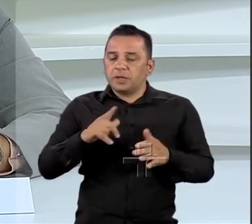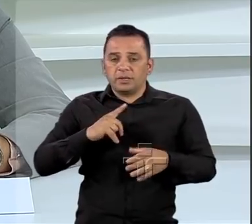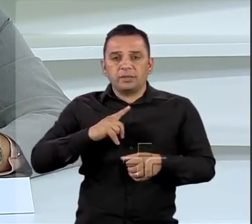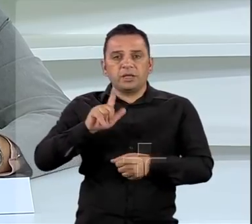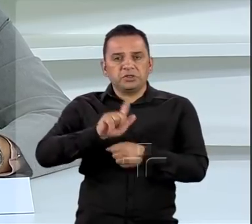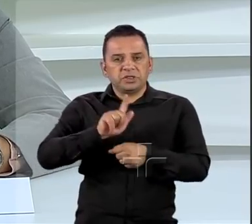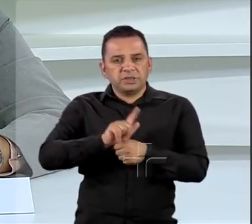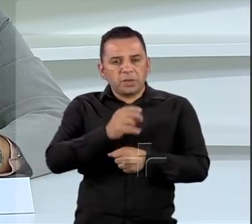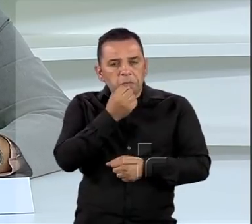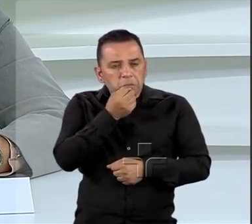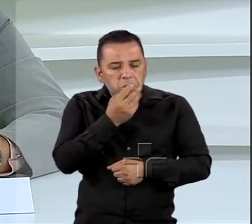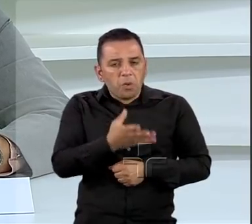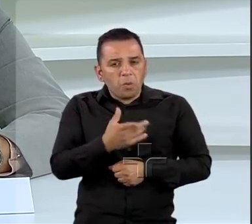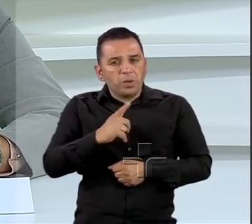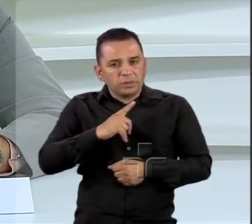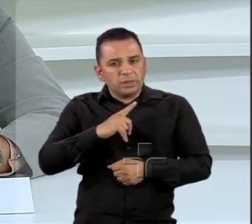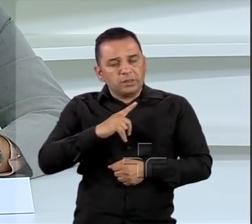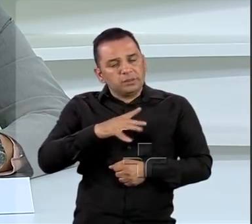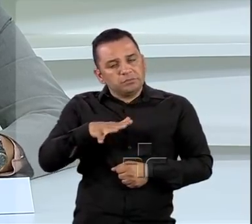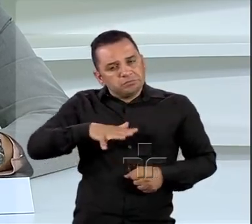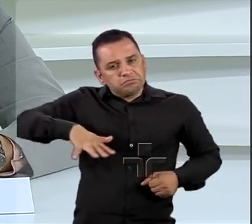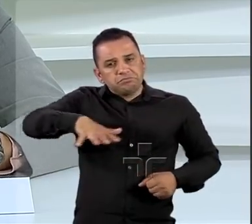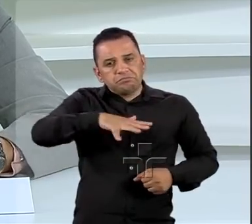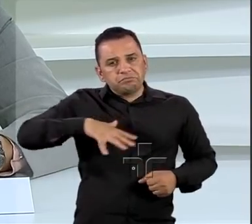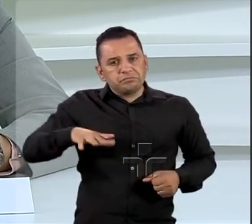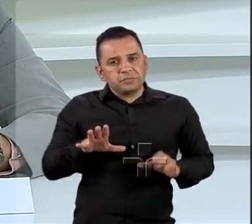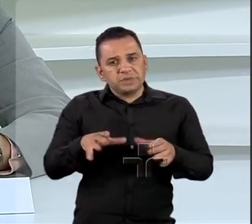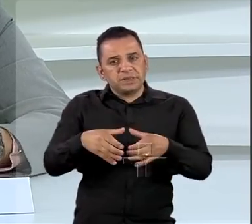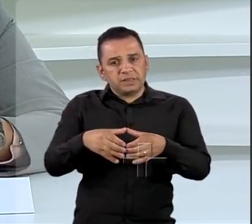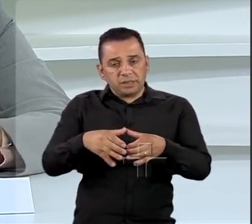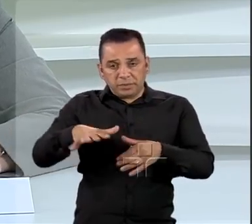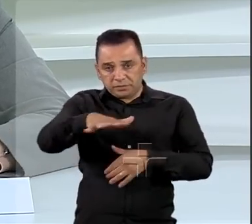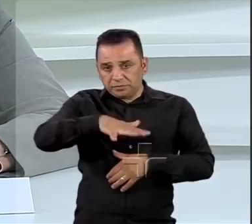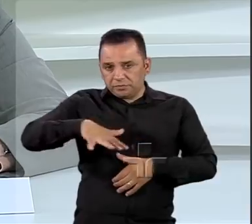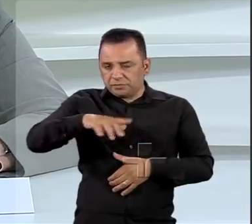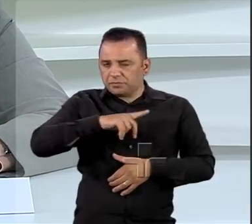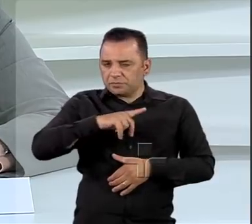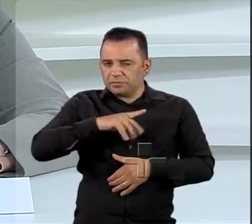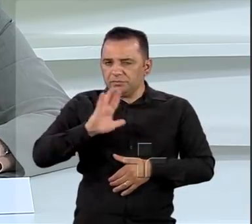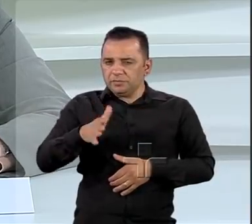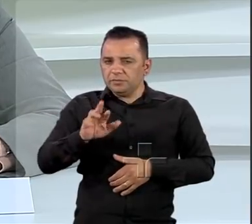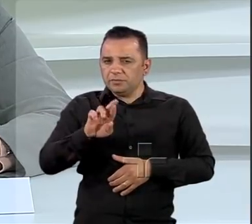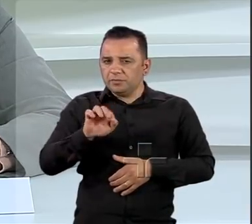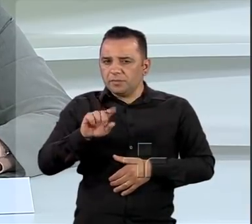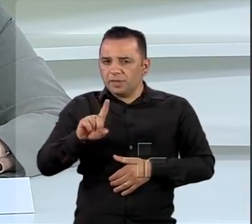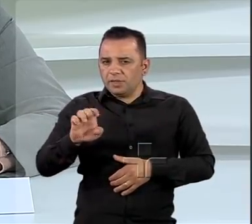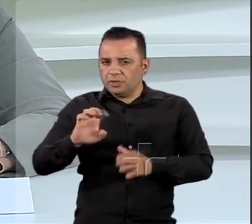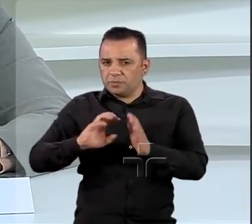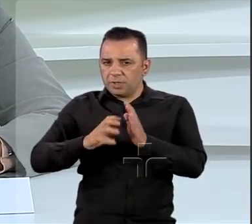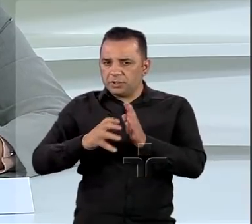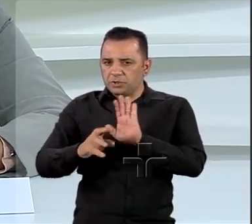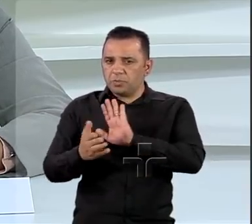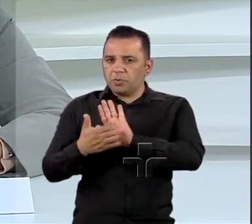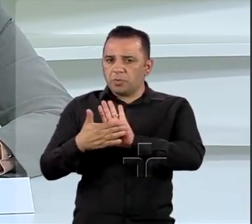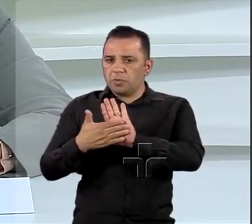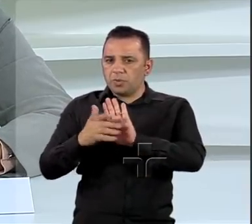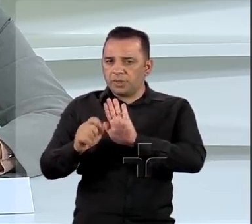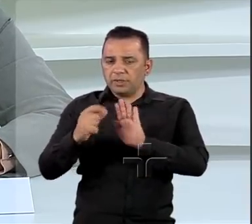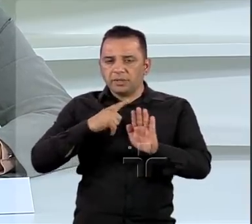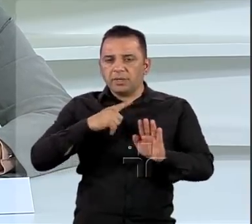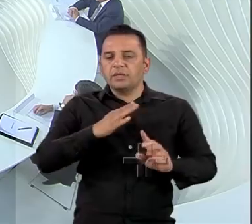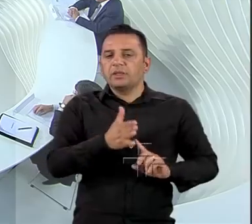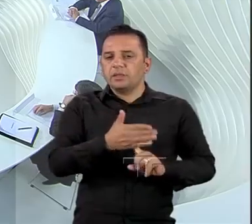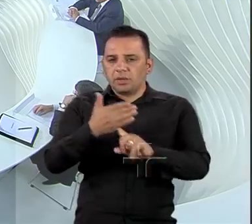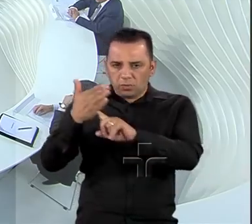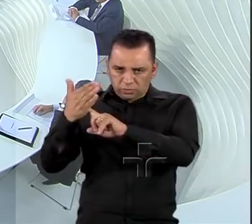mais eficiente desse sistema. Então, quando a gente fala de gestão, alguns elementos que a rede propõe é que a gente tenha mais